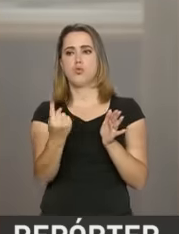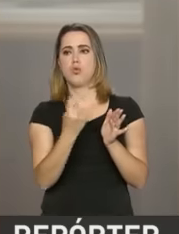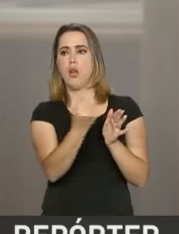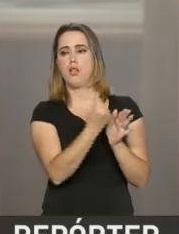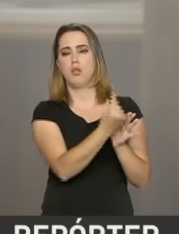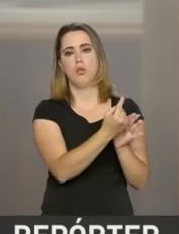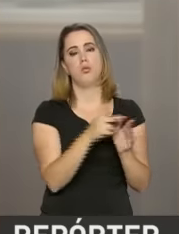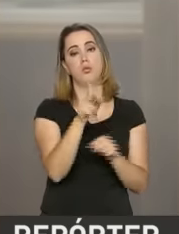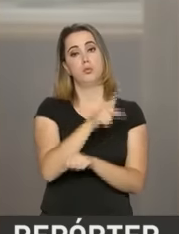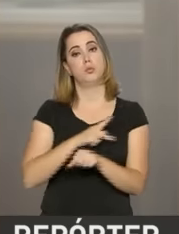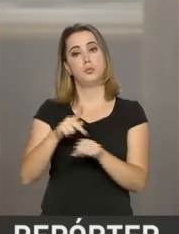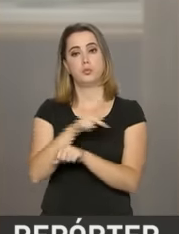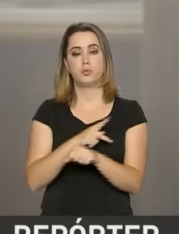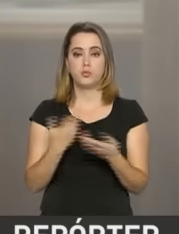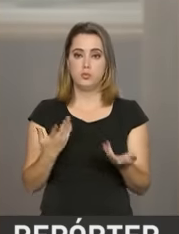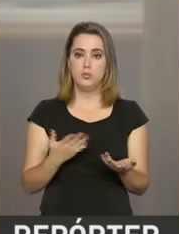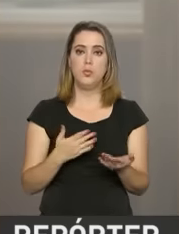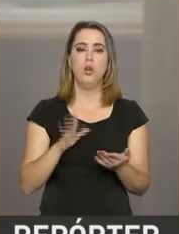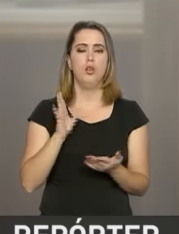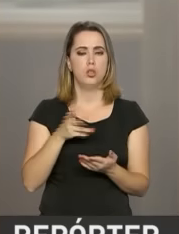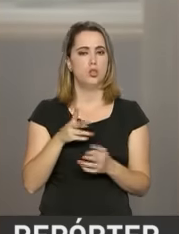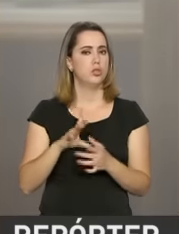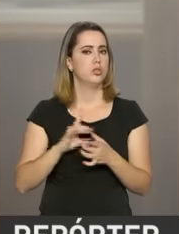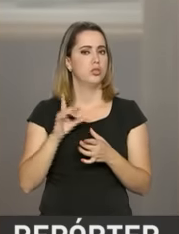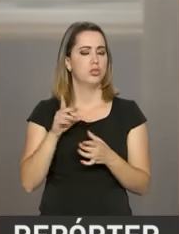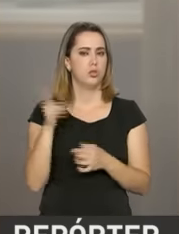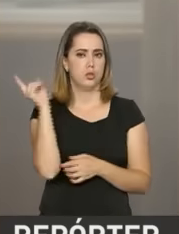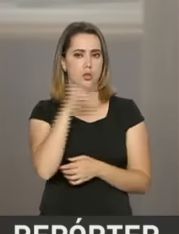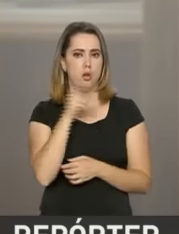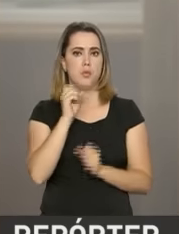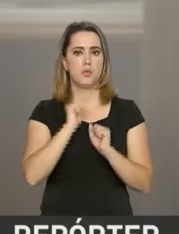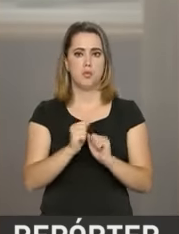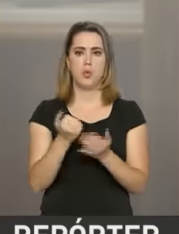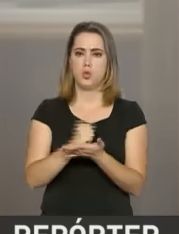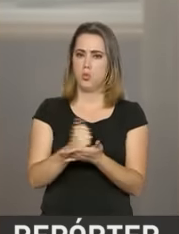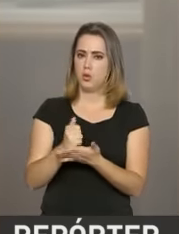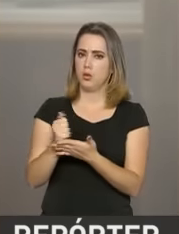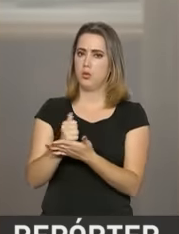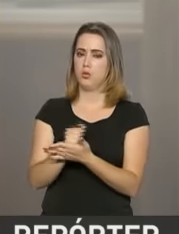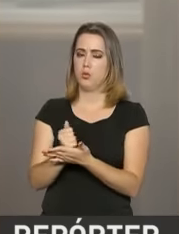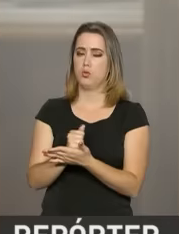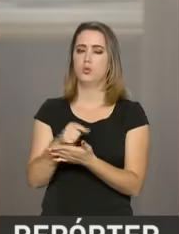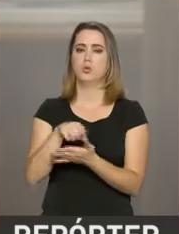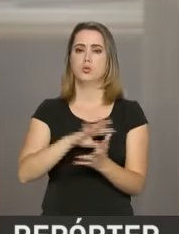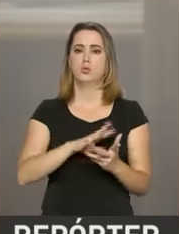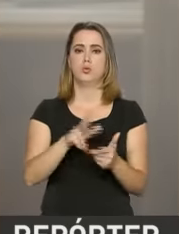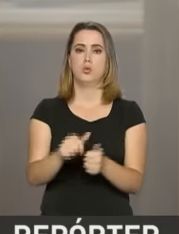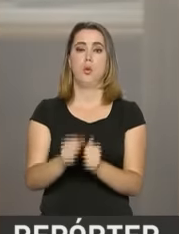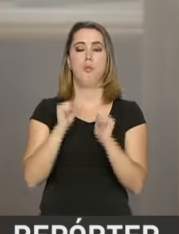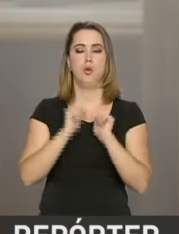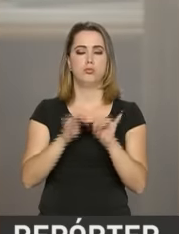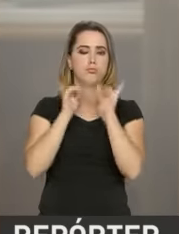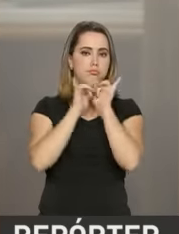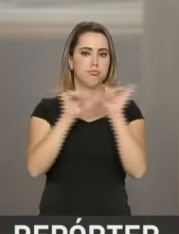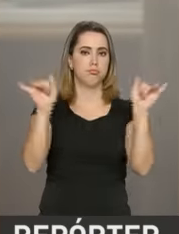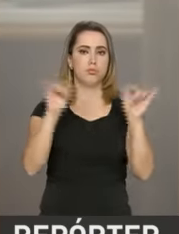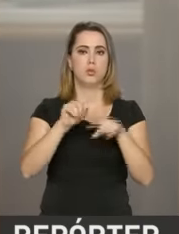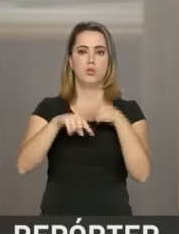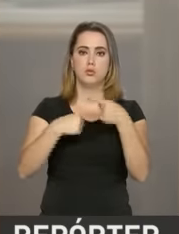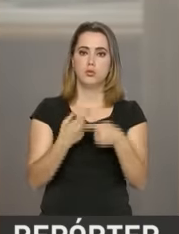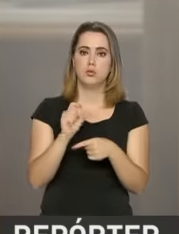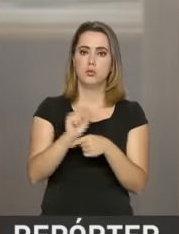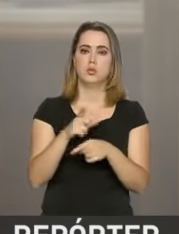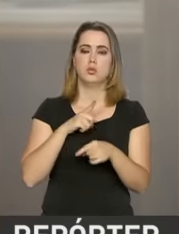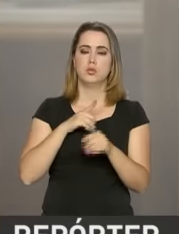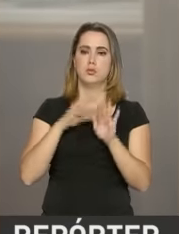país, automaticamente, e pode colocar aquele seu jogo mundialmente. Ele pode ser lançado mundialmente e ele passa a ser